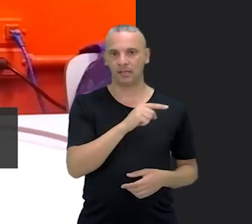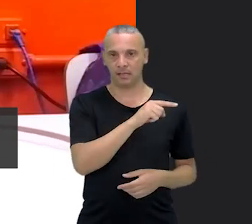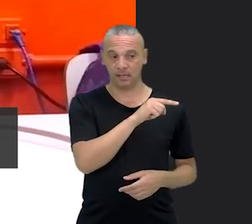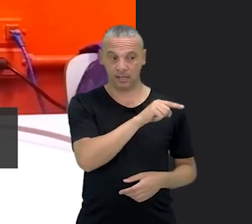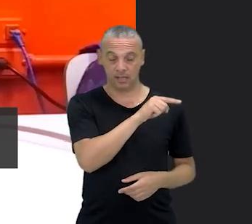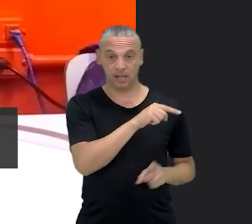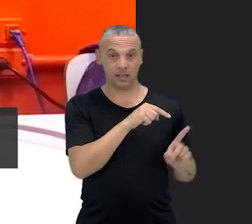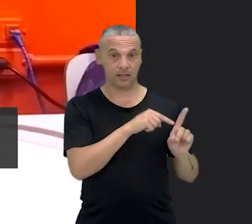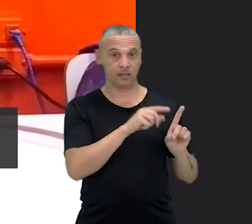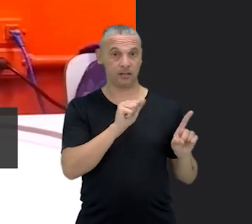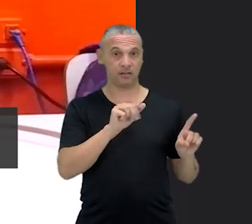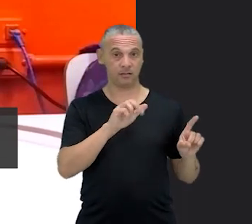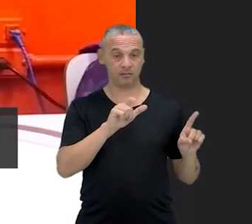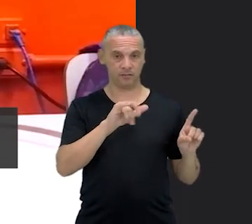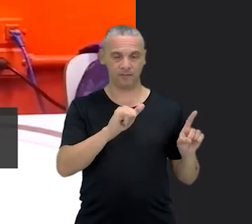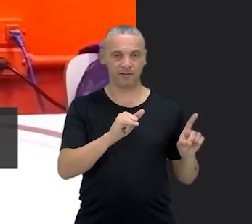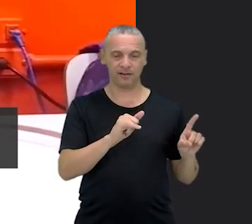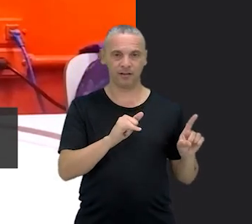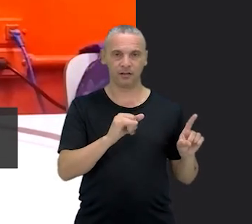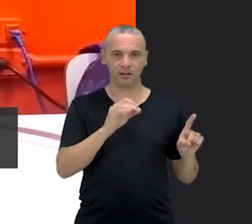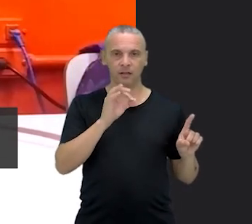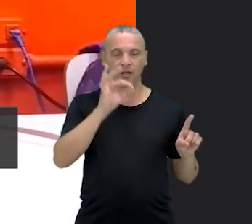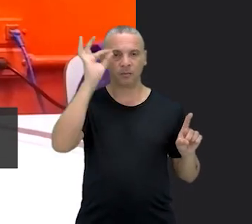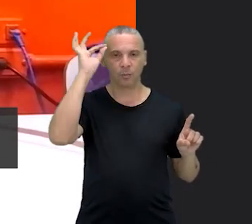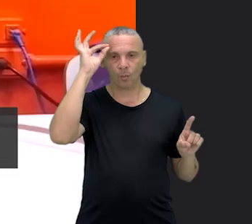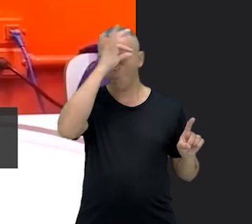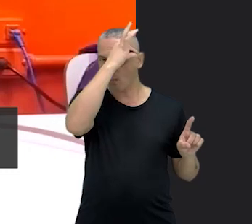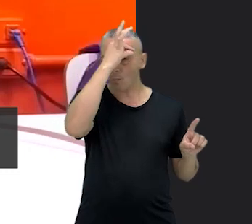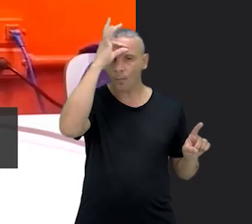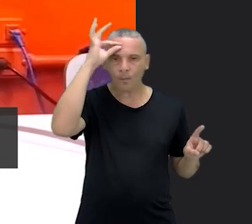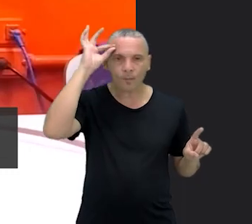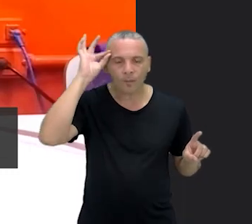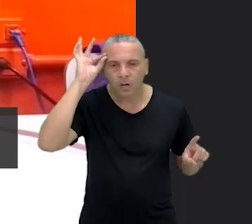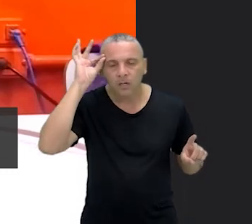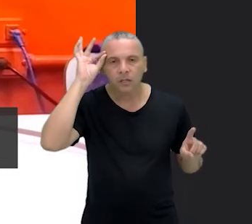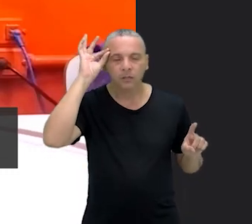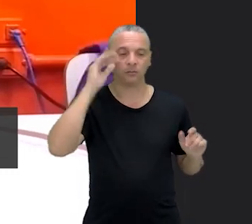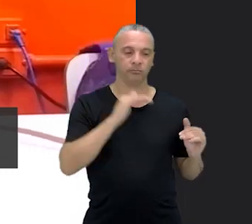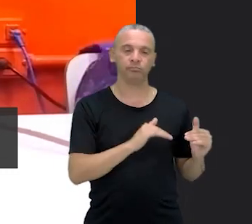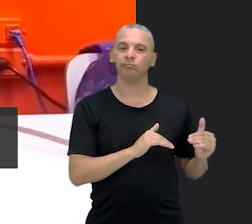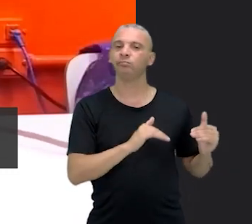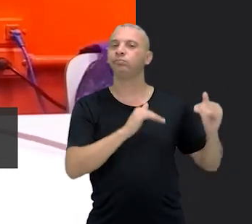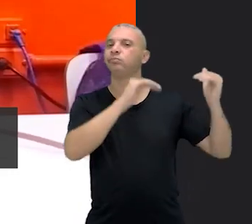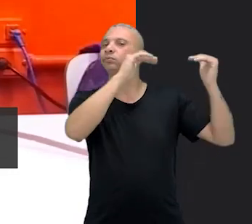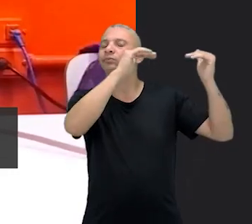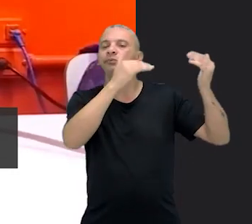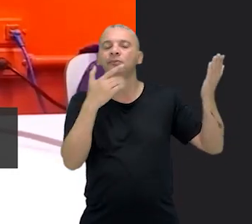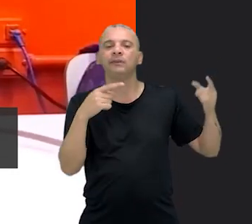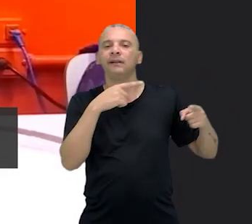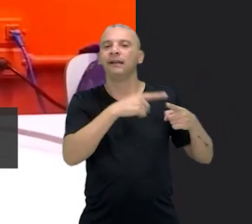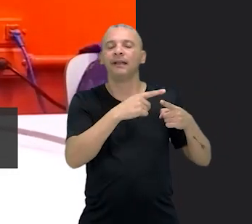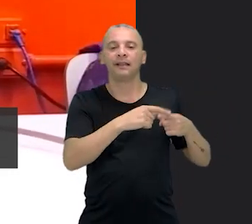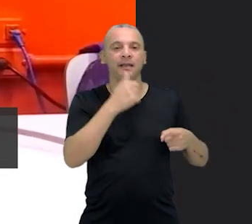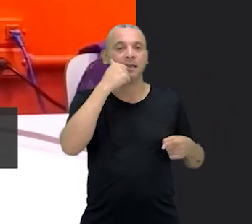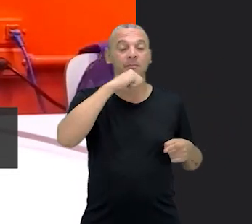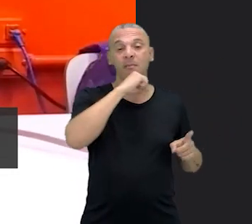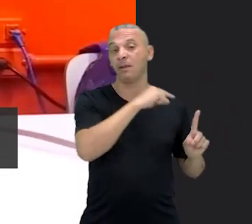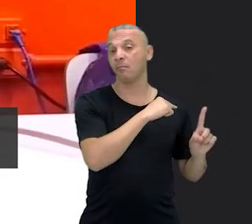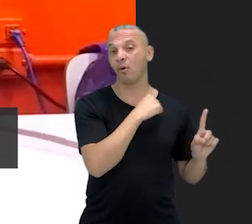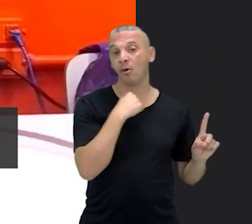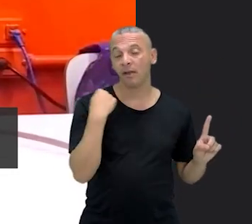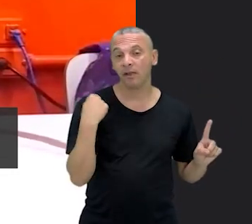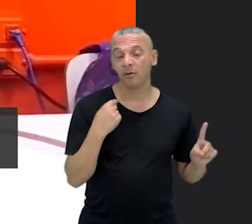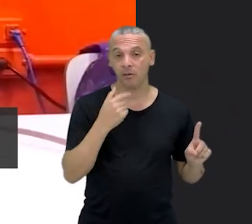essa menina muito imatura, teve que amadurecer muito rapidamente, com a perda da mãe, não ter sido criada